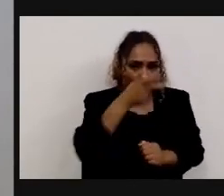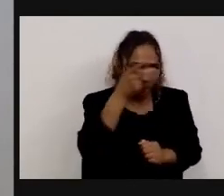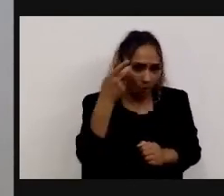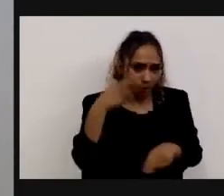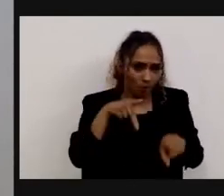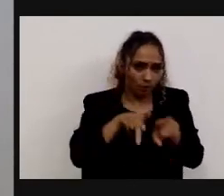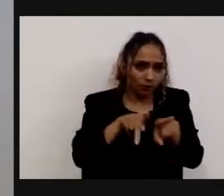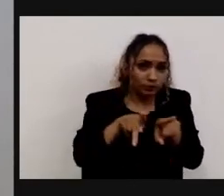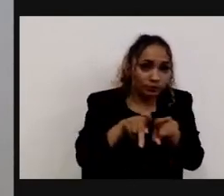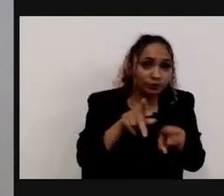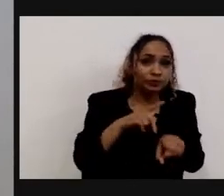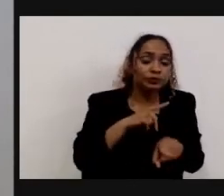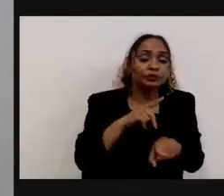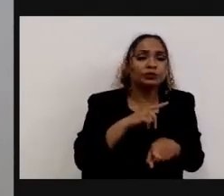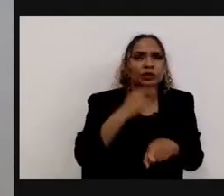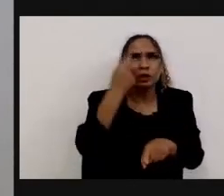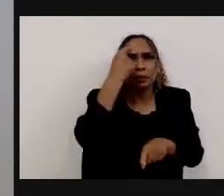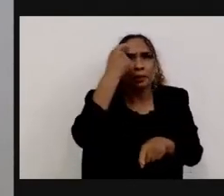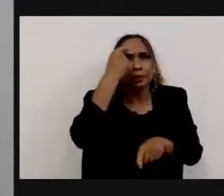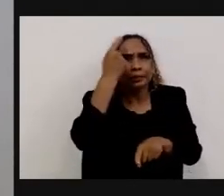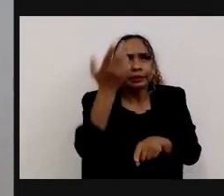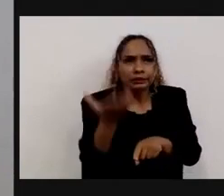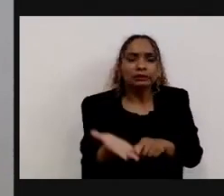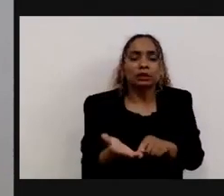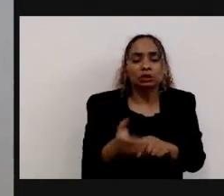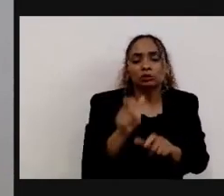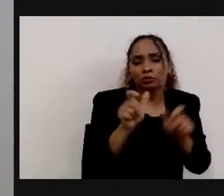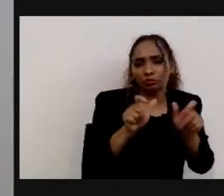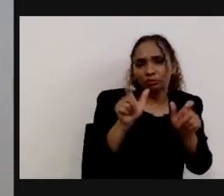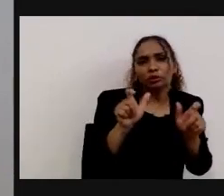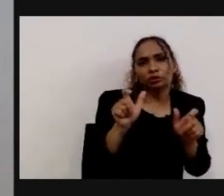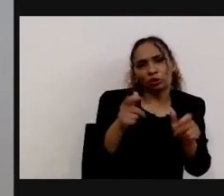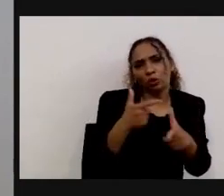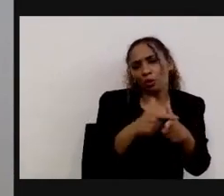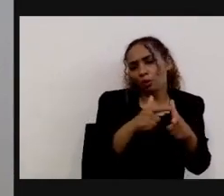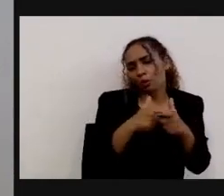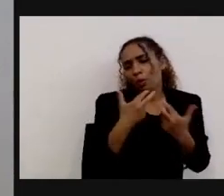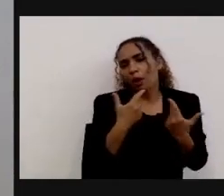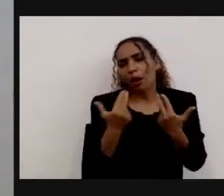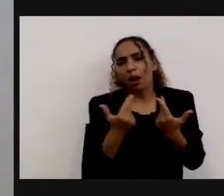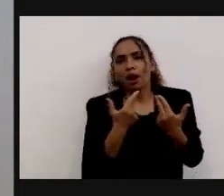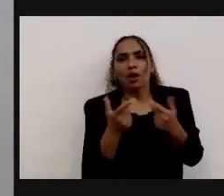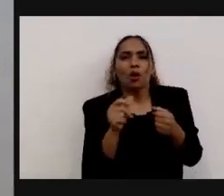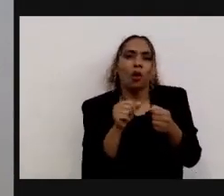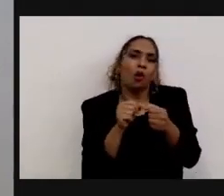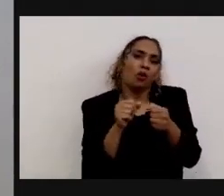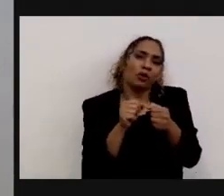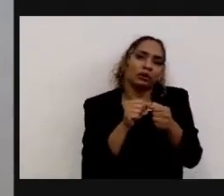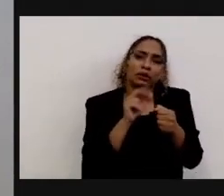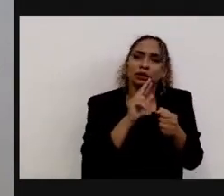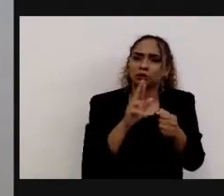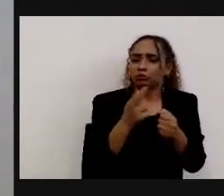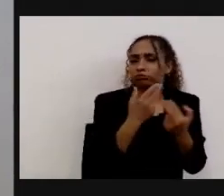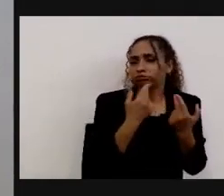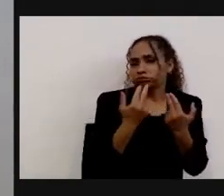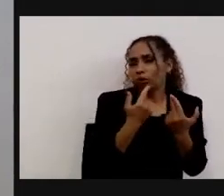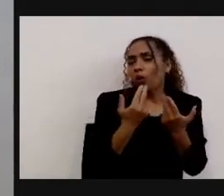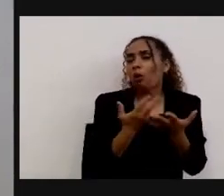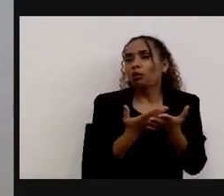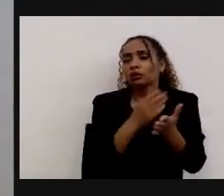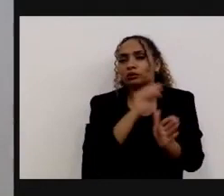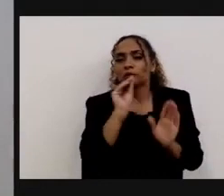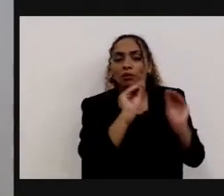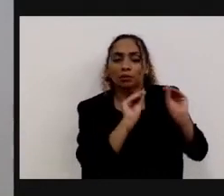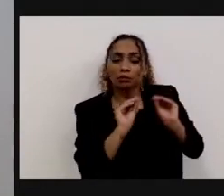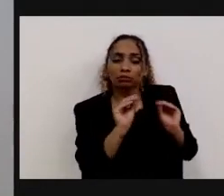que também estavam pensando que a gente sabe que tem um monte de retrabalho gente com os mesmos problemas querendo fazer as mesmas soluções Então você agrega para